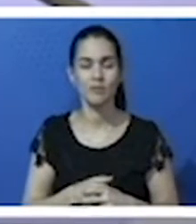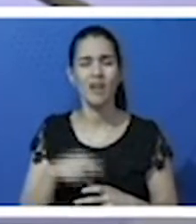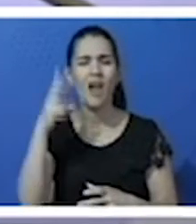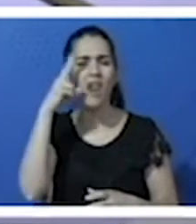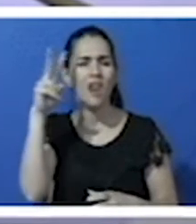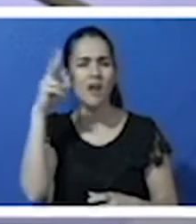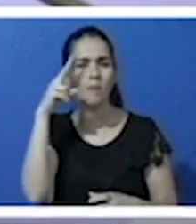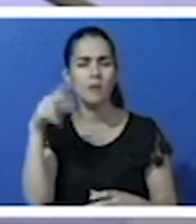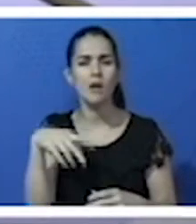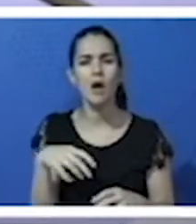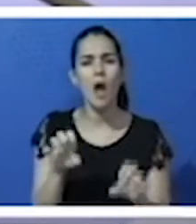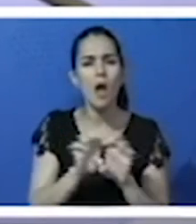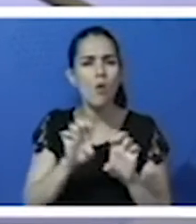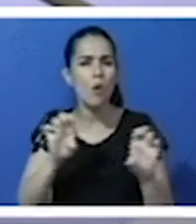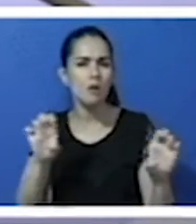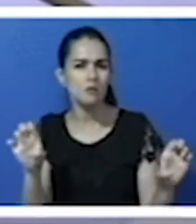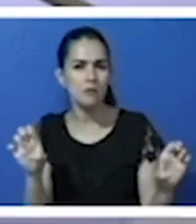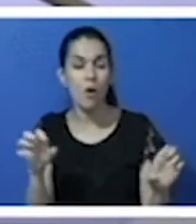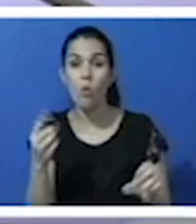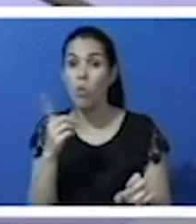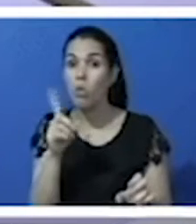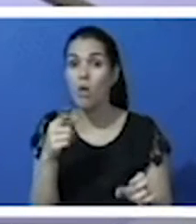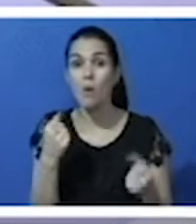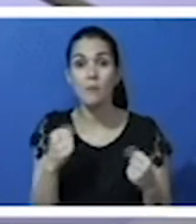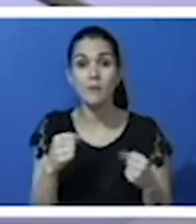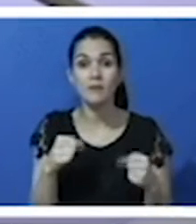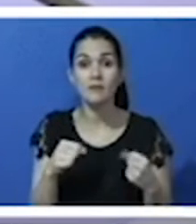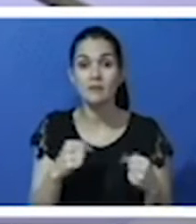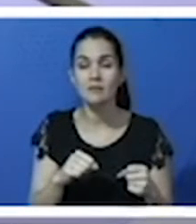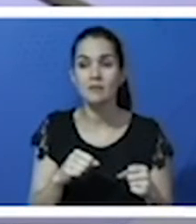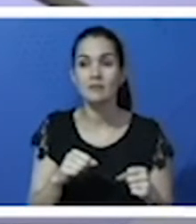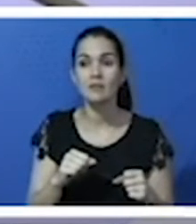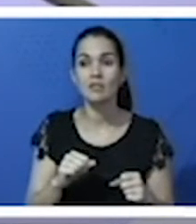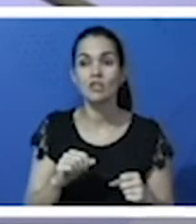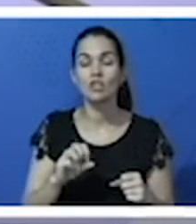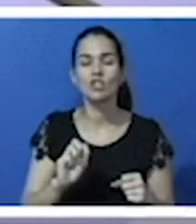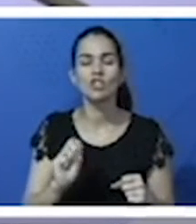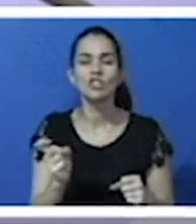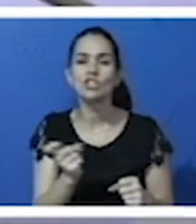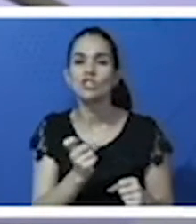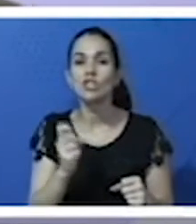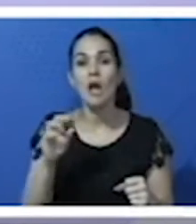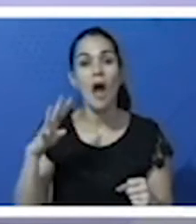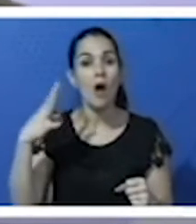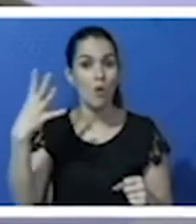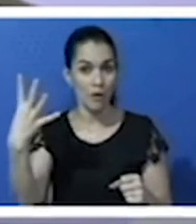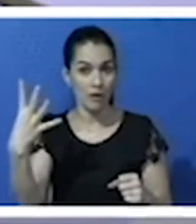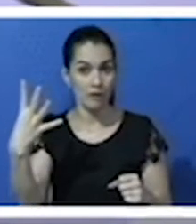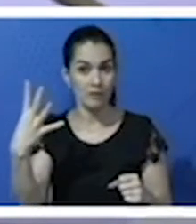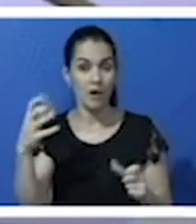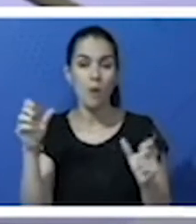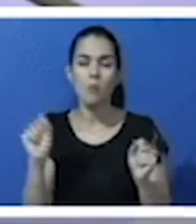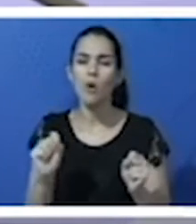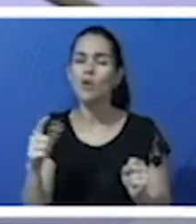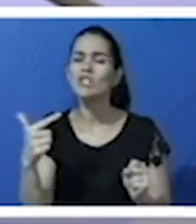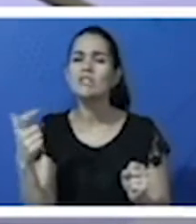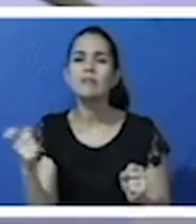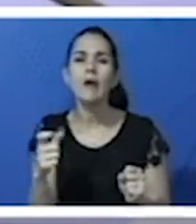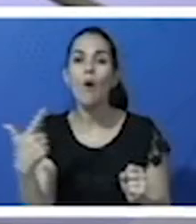Lembrando que a equação biquadrada não necessariamente vai estar x elevado à quarta, pode estar qualquer letra elevada à